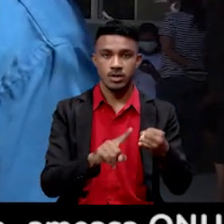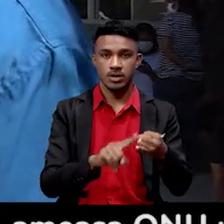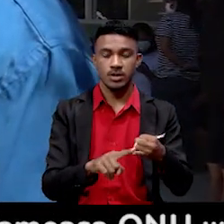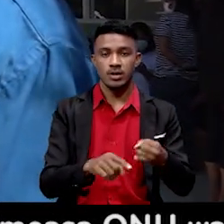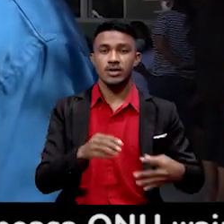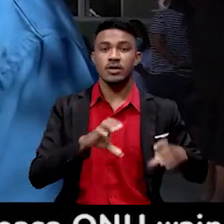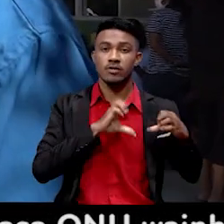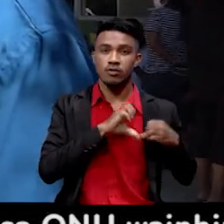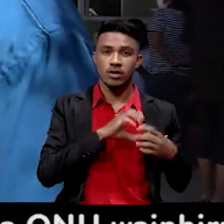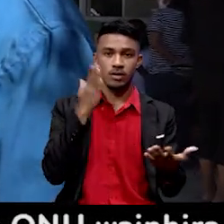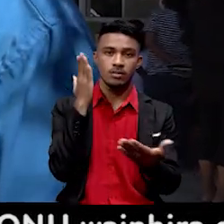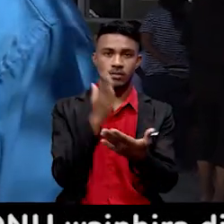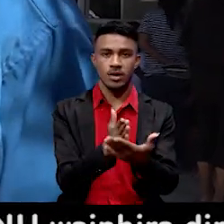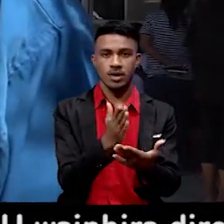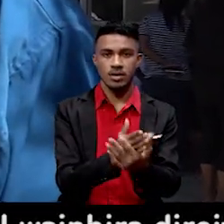depois na neve